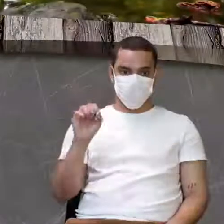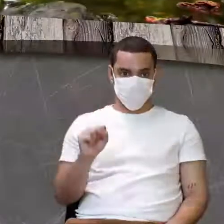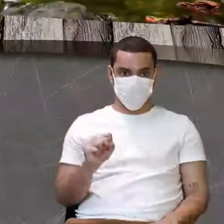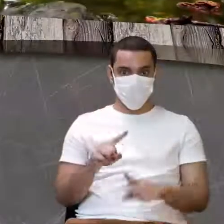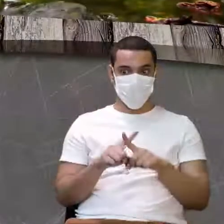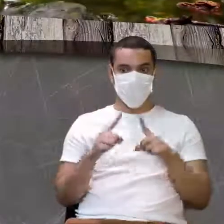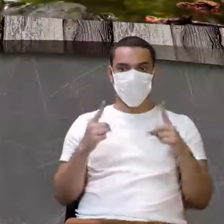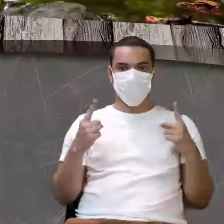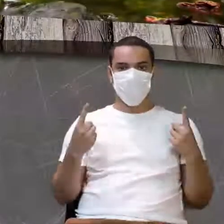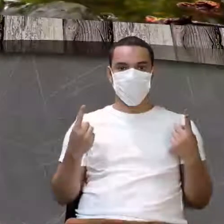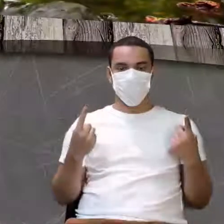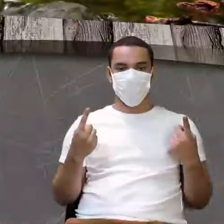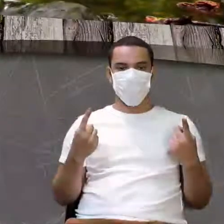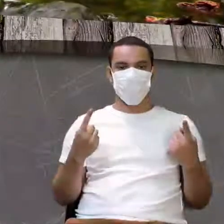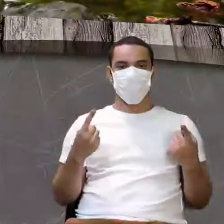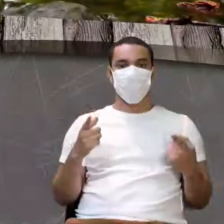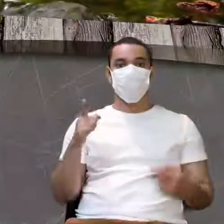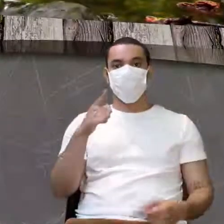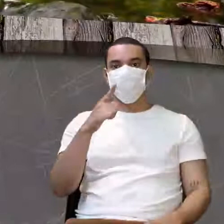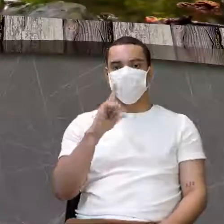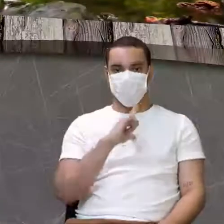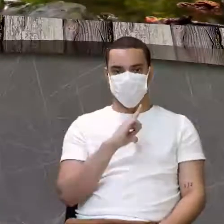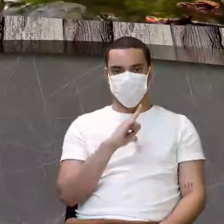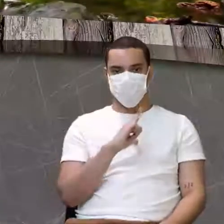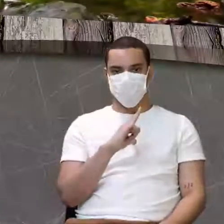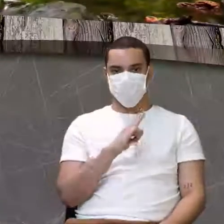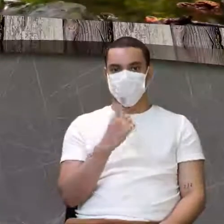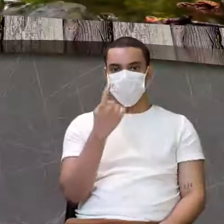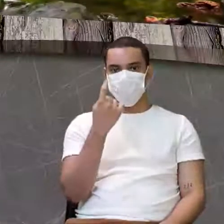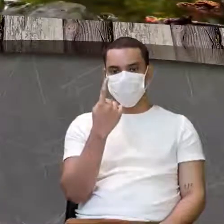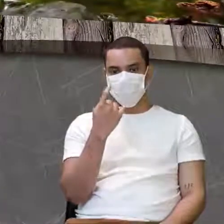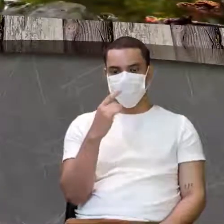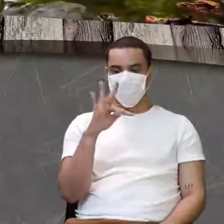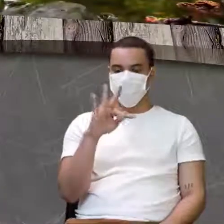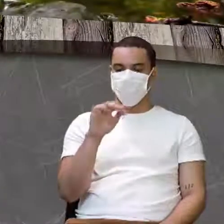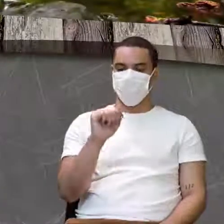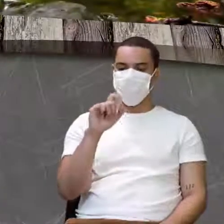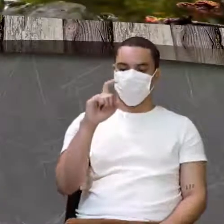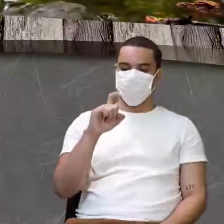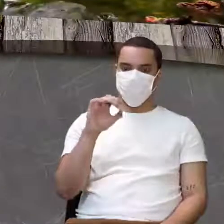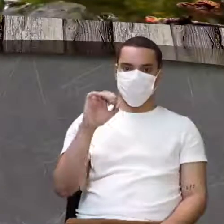Só que, quando você tem, num único taxon,